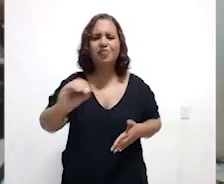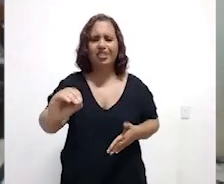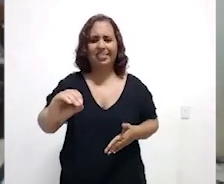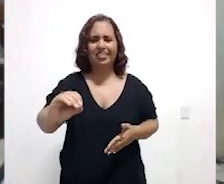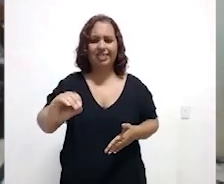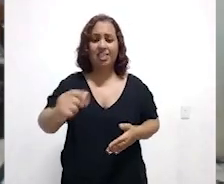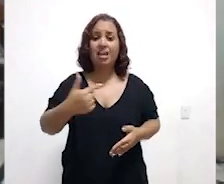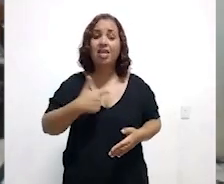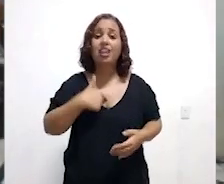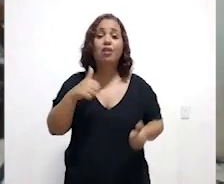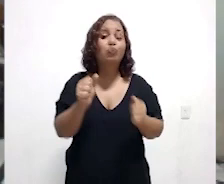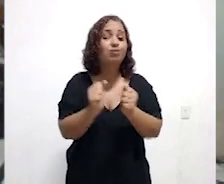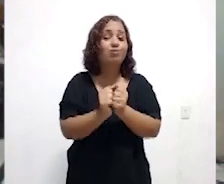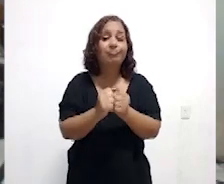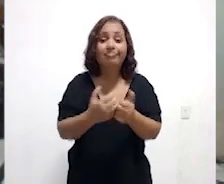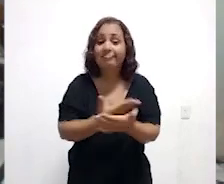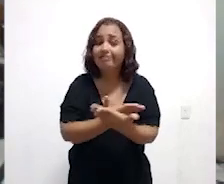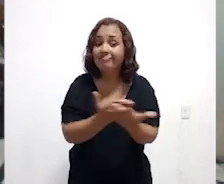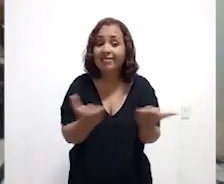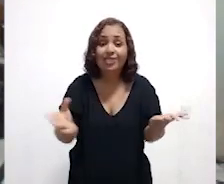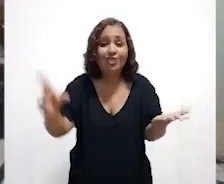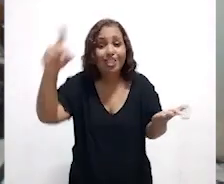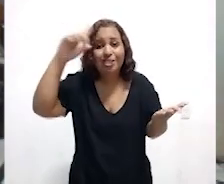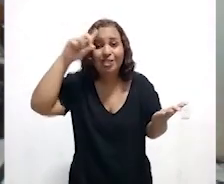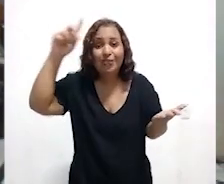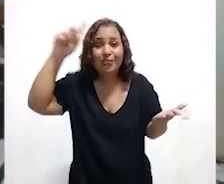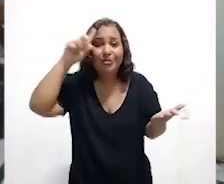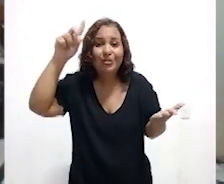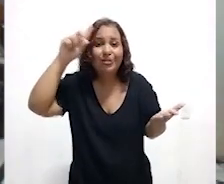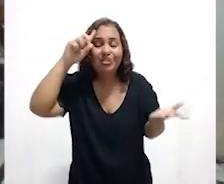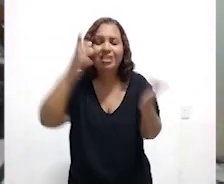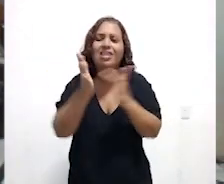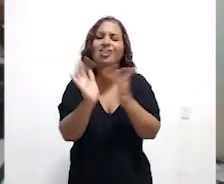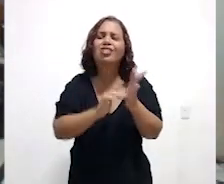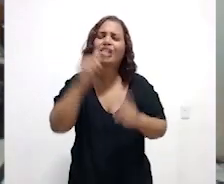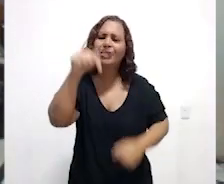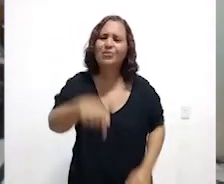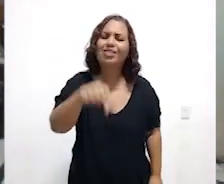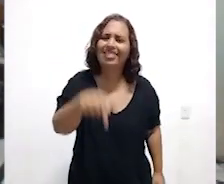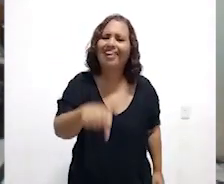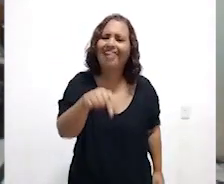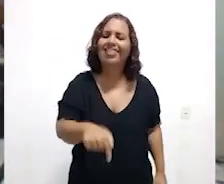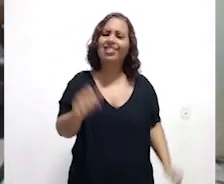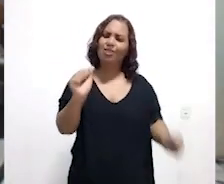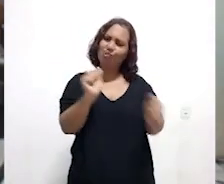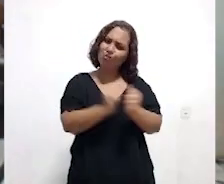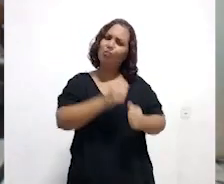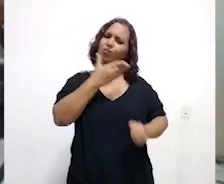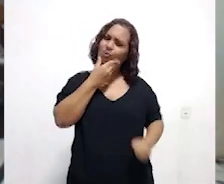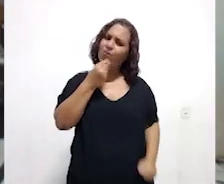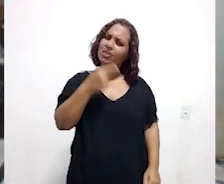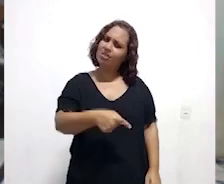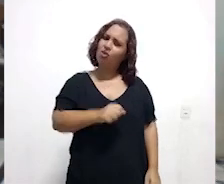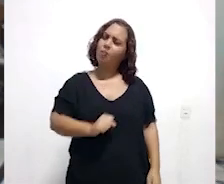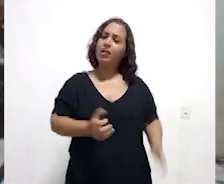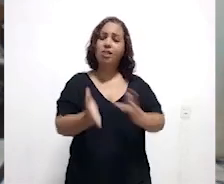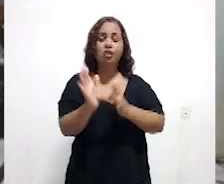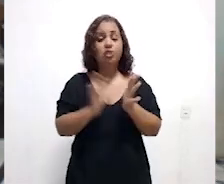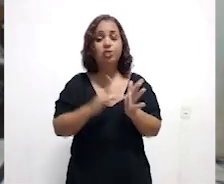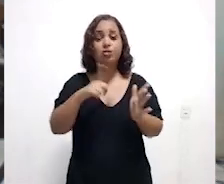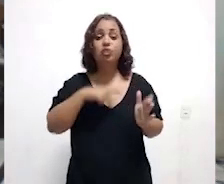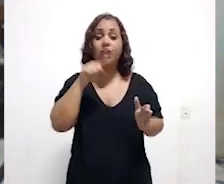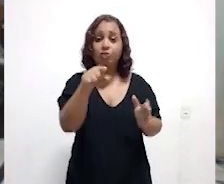Eu estou com vocês todos os dias. Jesus está aqui com esse homem. Jesus está com você em sua